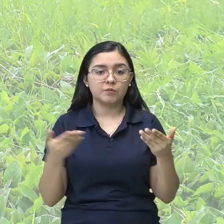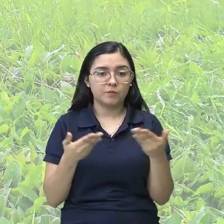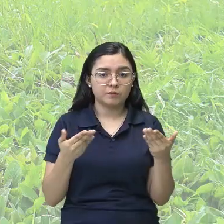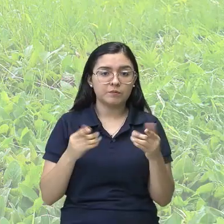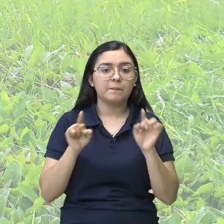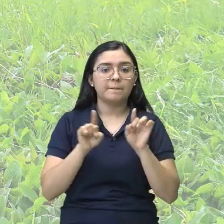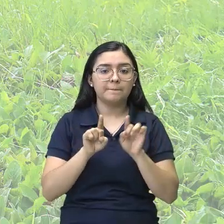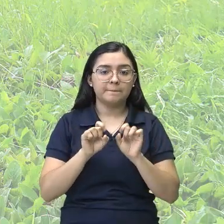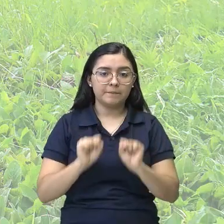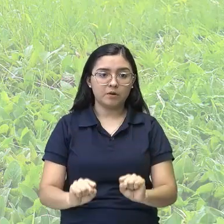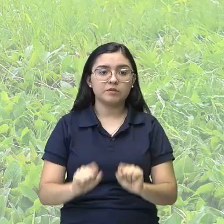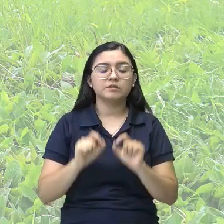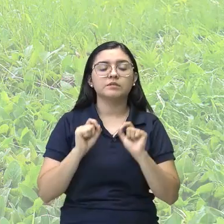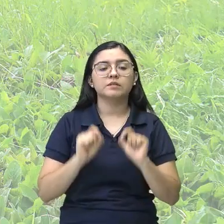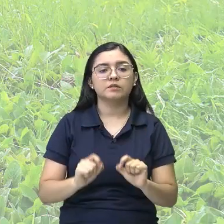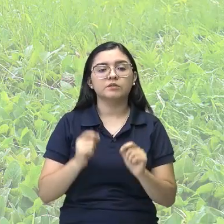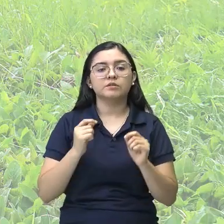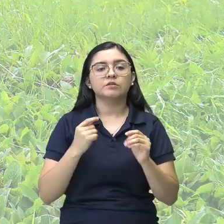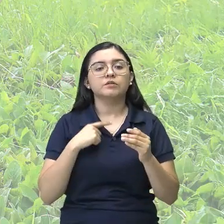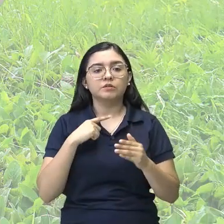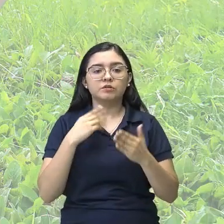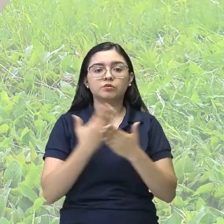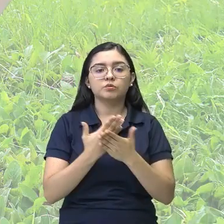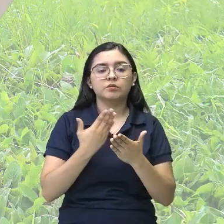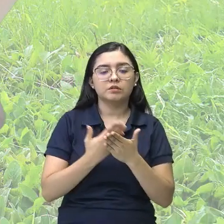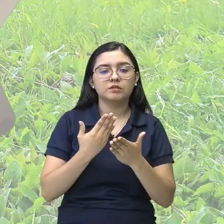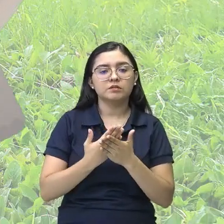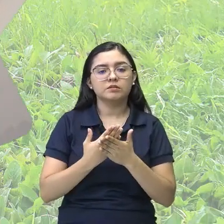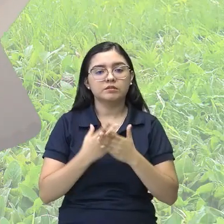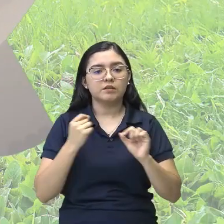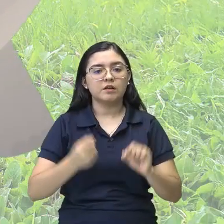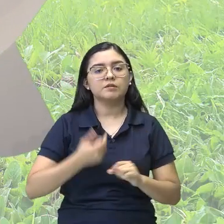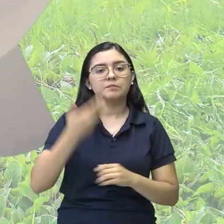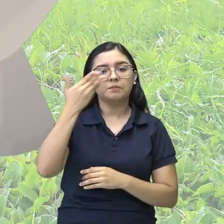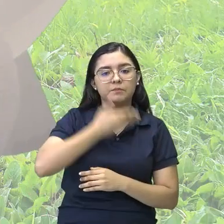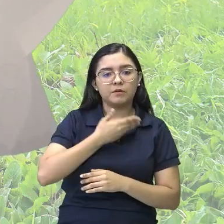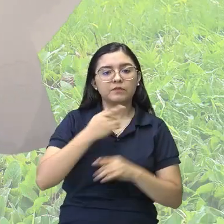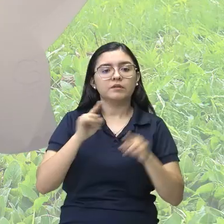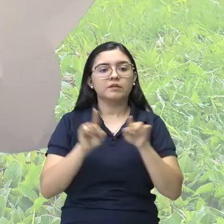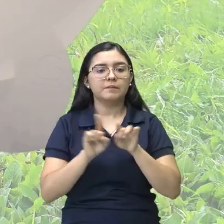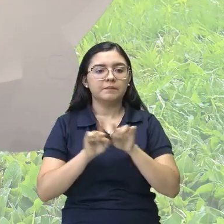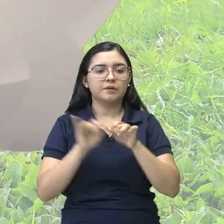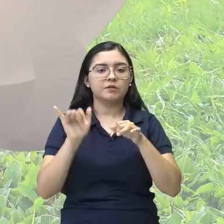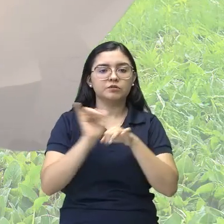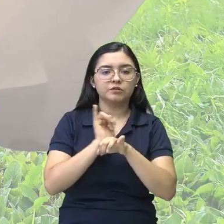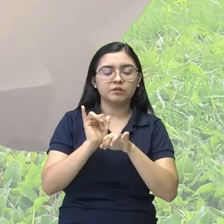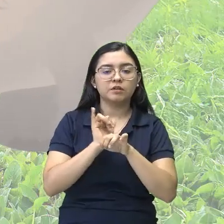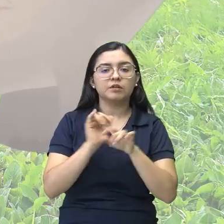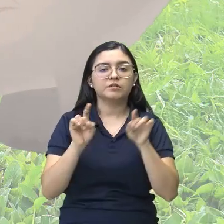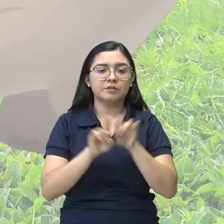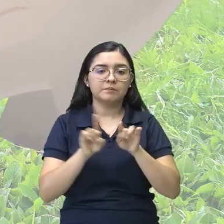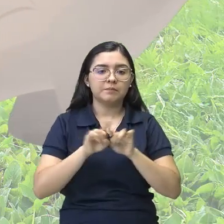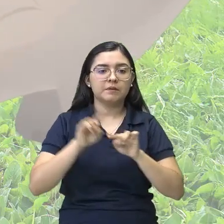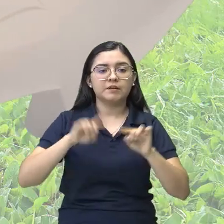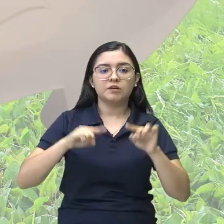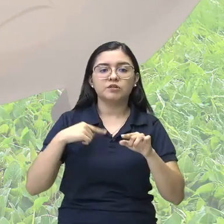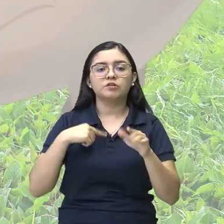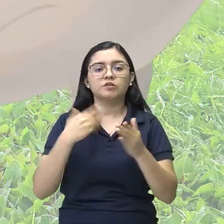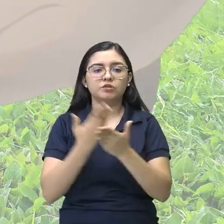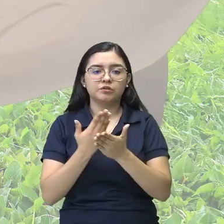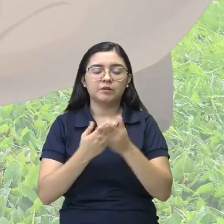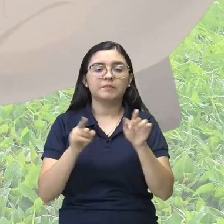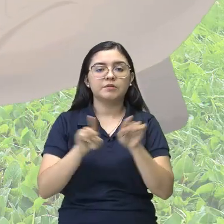e pode ser explorada através das evidências, ferramentas de estudo e também as